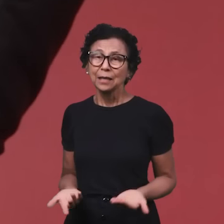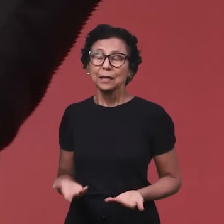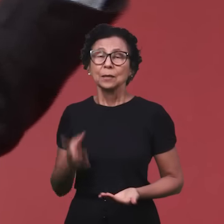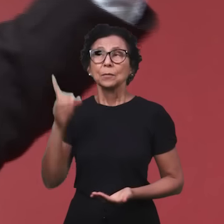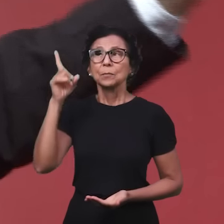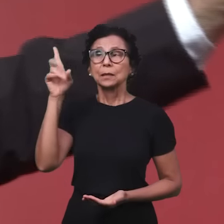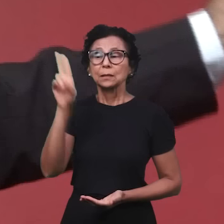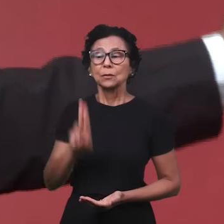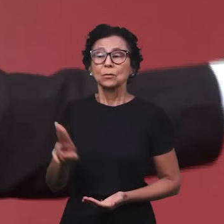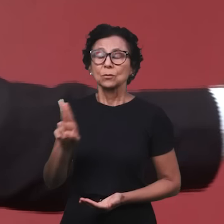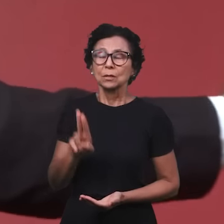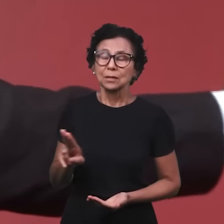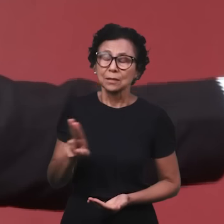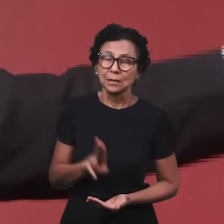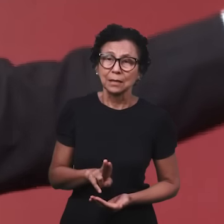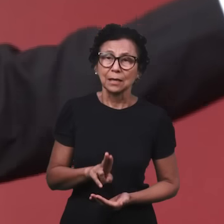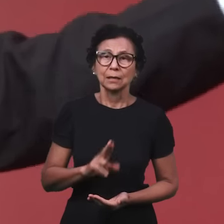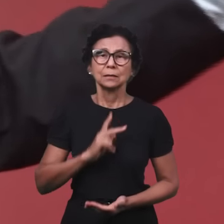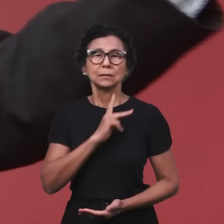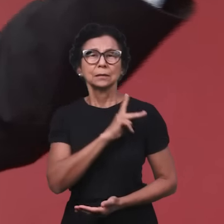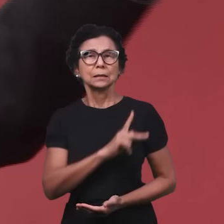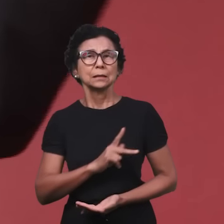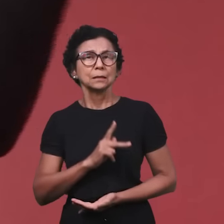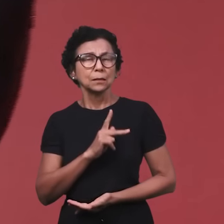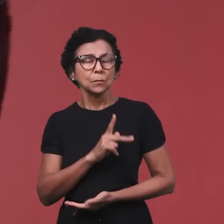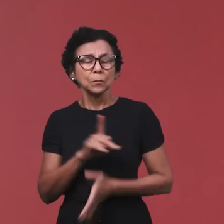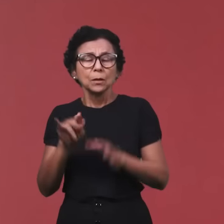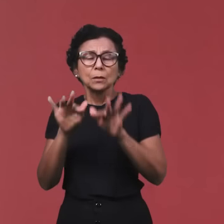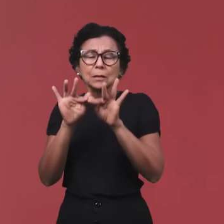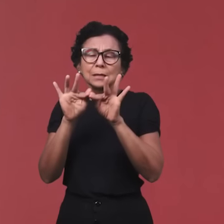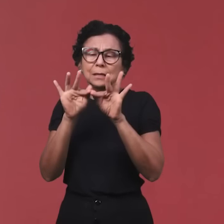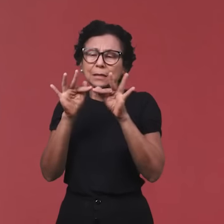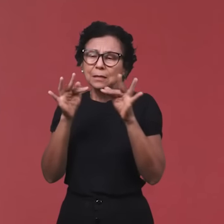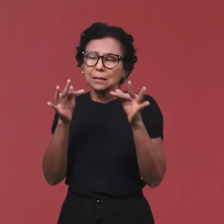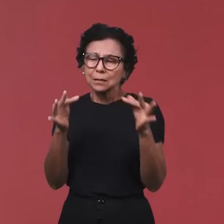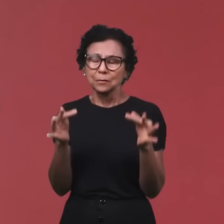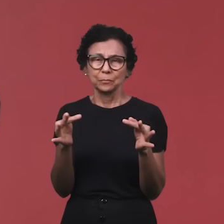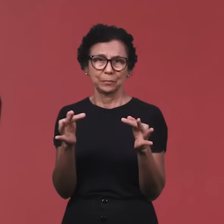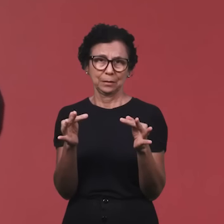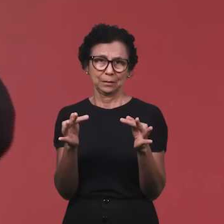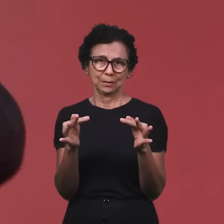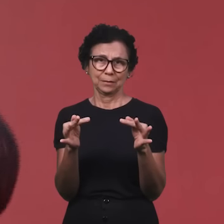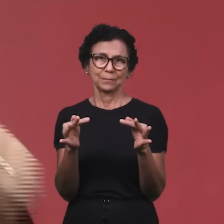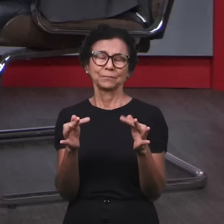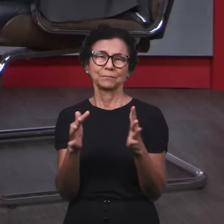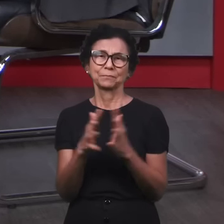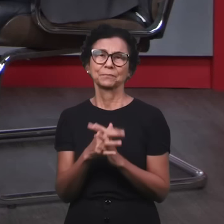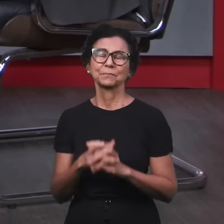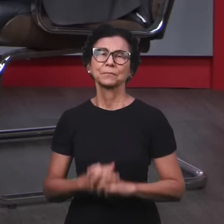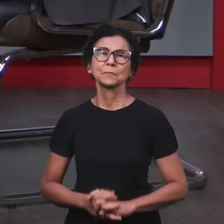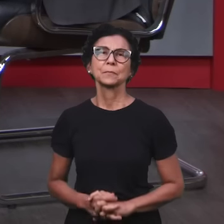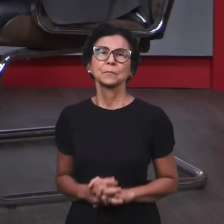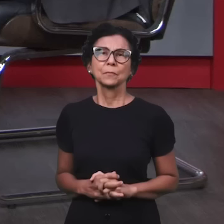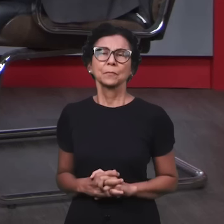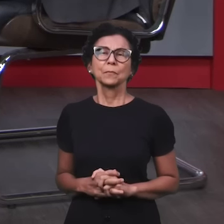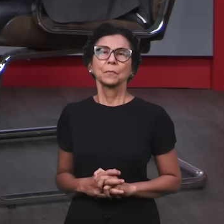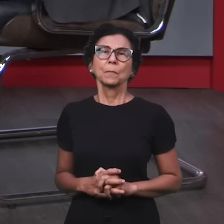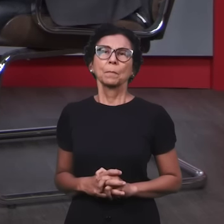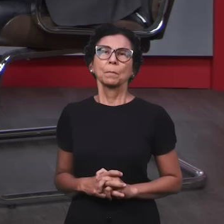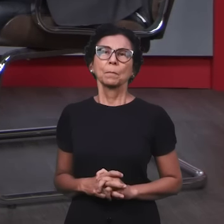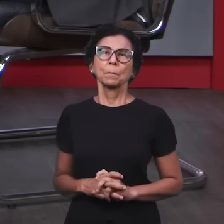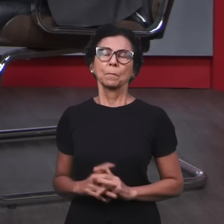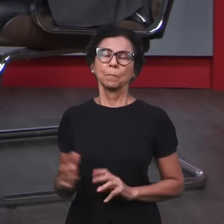a doutrina dele, ele volta buscando lá na simplicidade do Evangelho. Abrindo um parênteses aí, Alexandre,